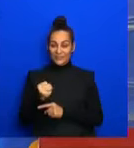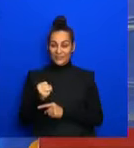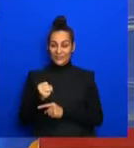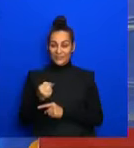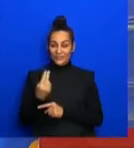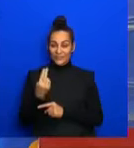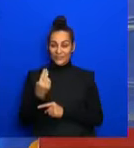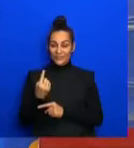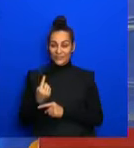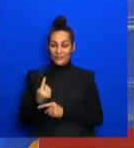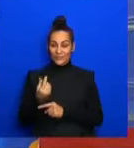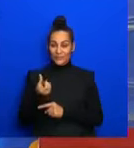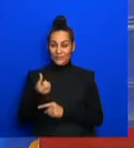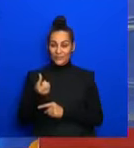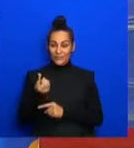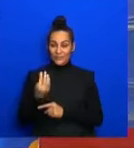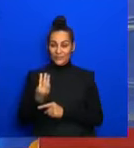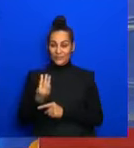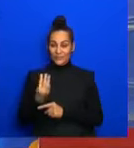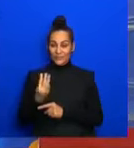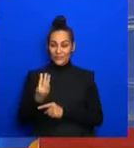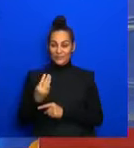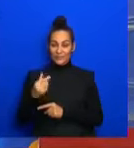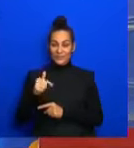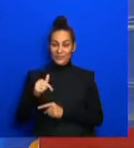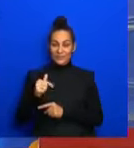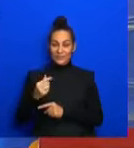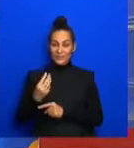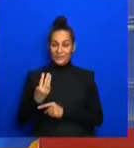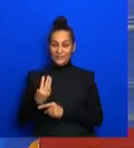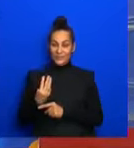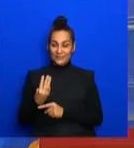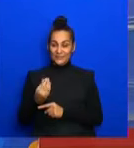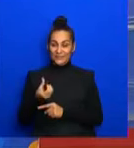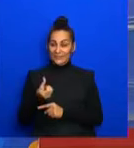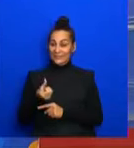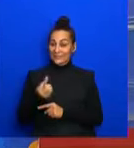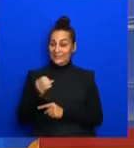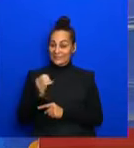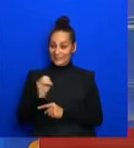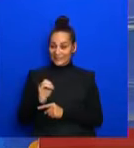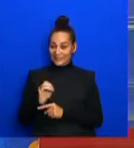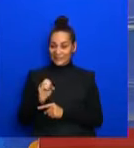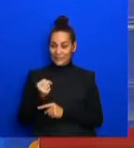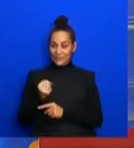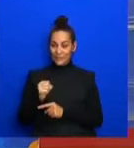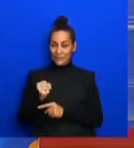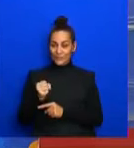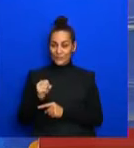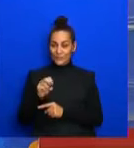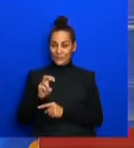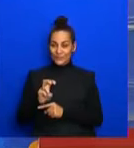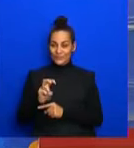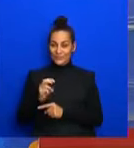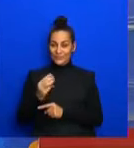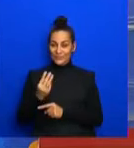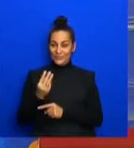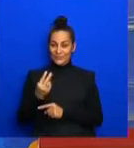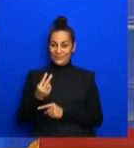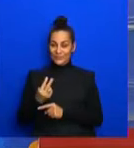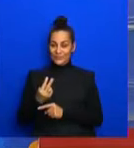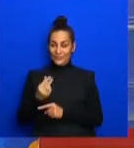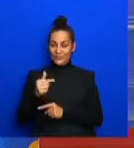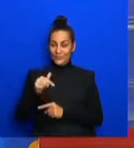96, 18, 21, 63, 73, 60,